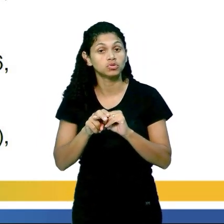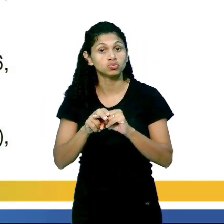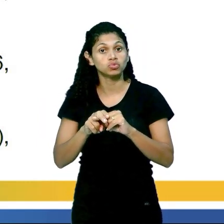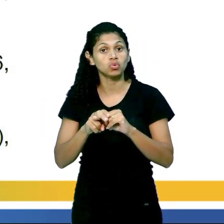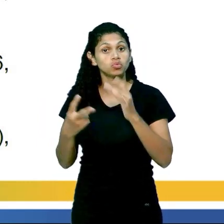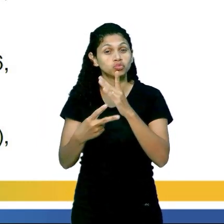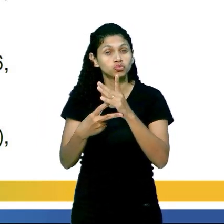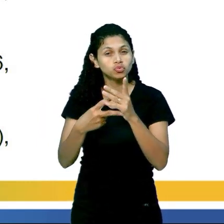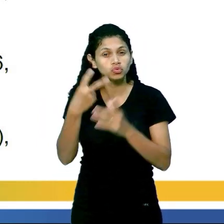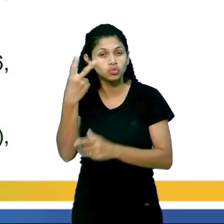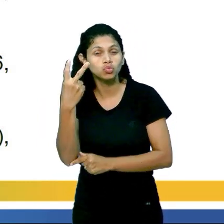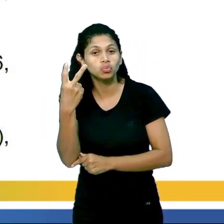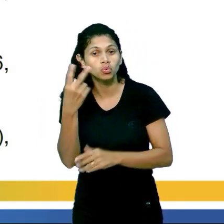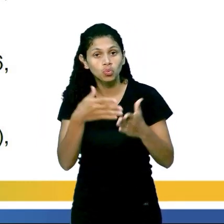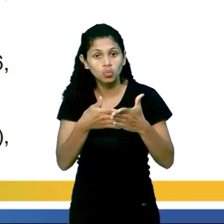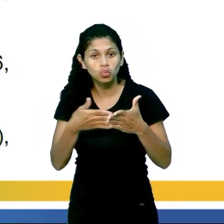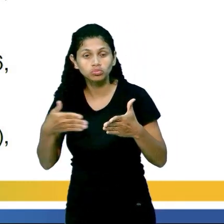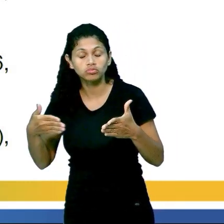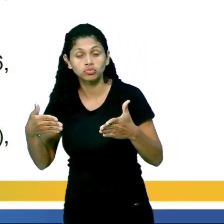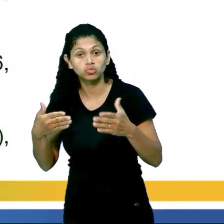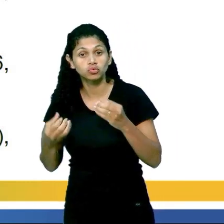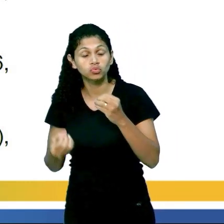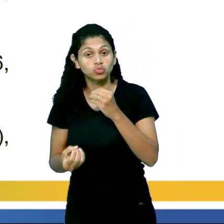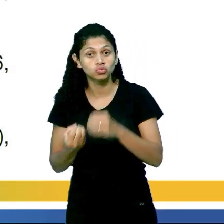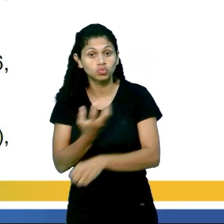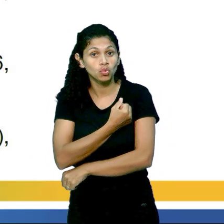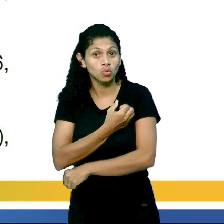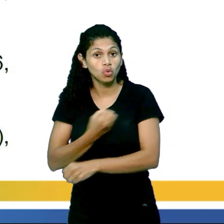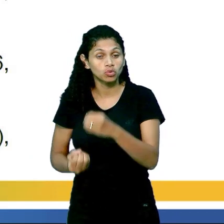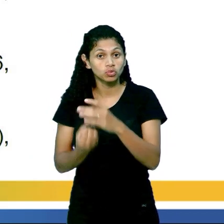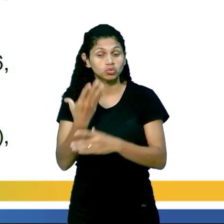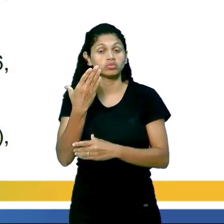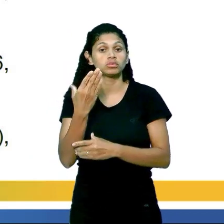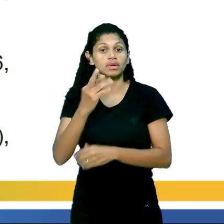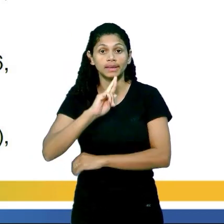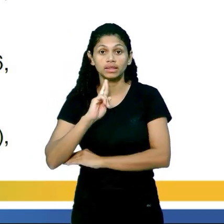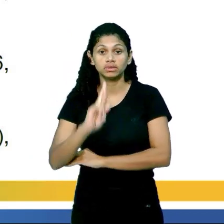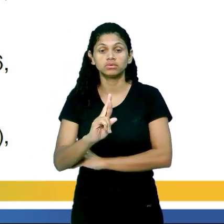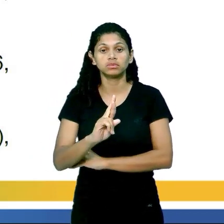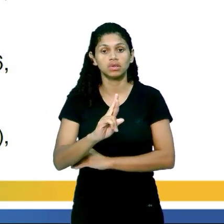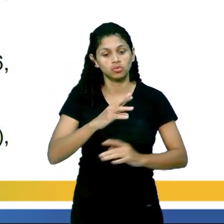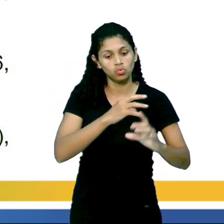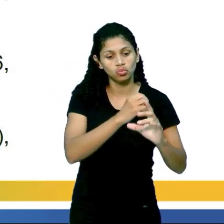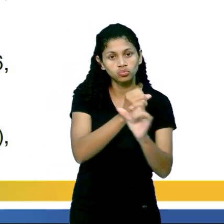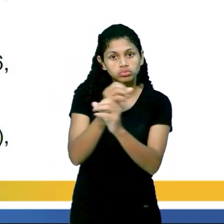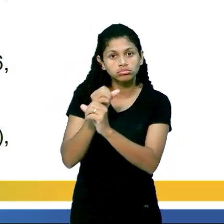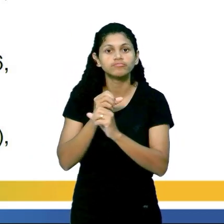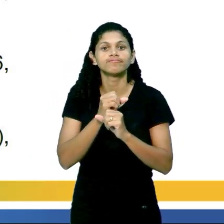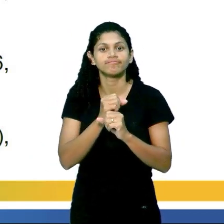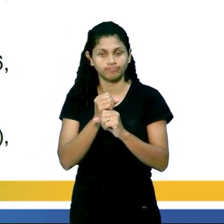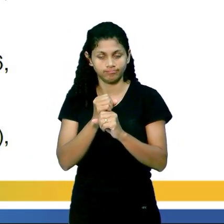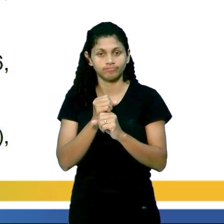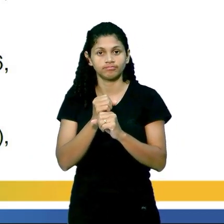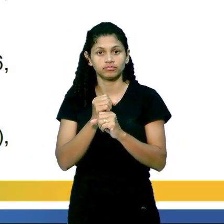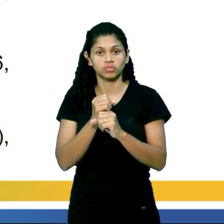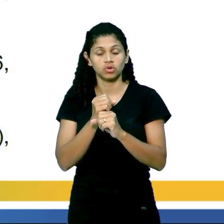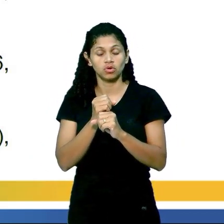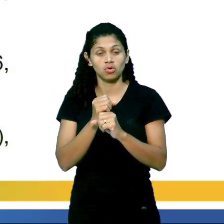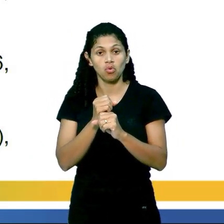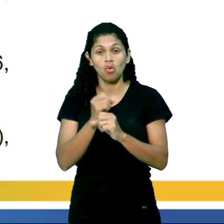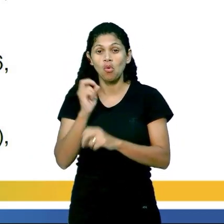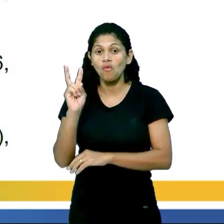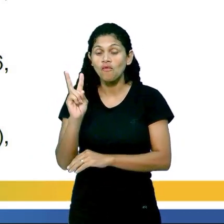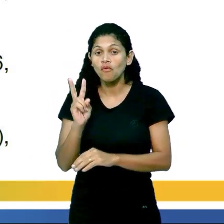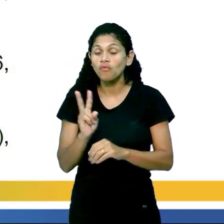sequência, os números que surgem são resultantes da soma da constante com o valor do elemento anterior.